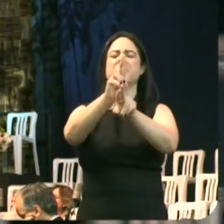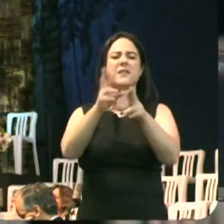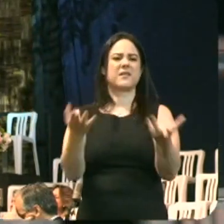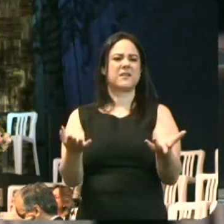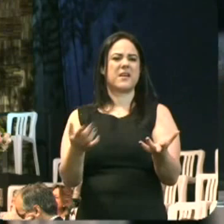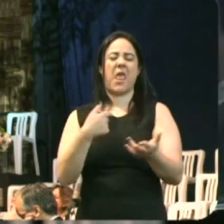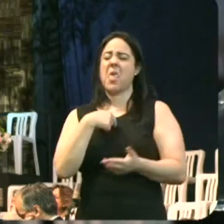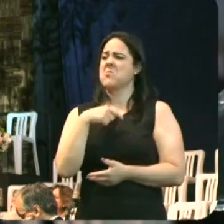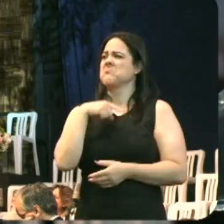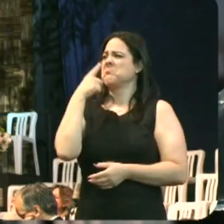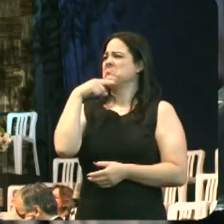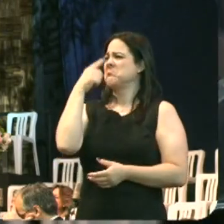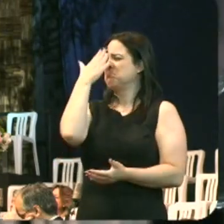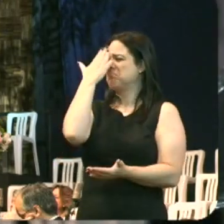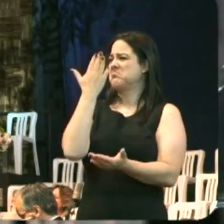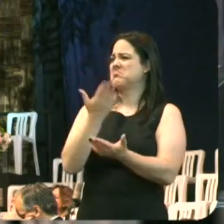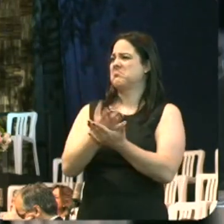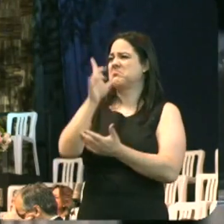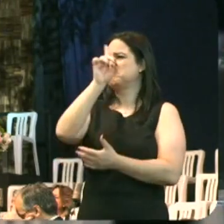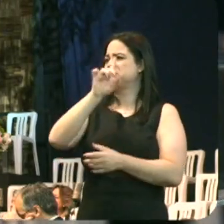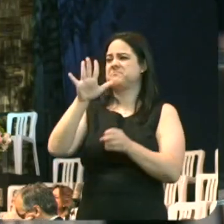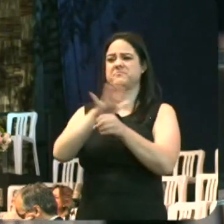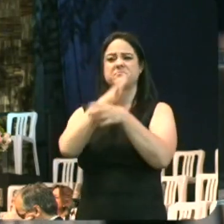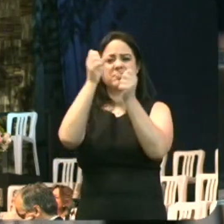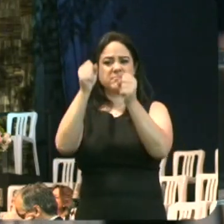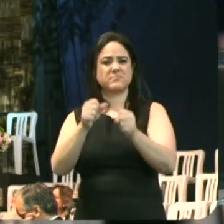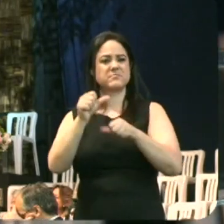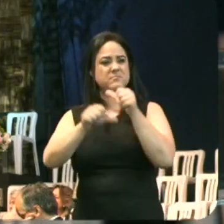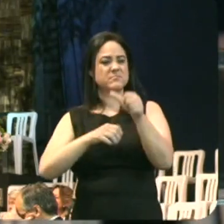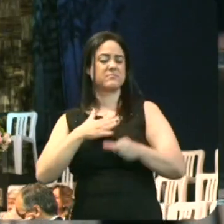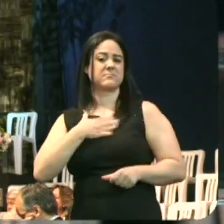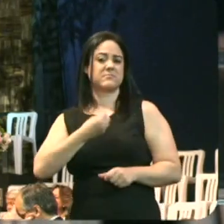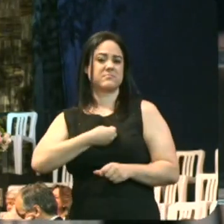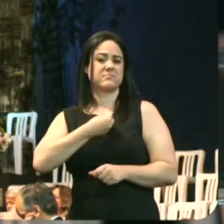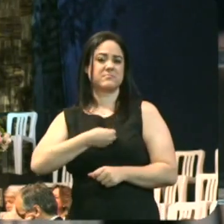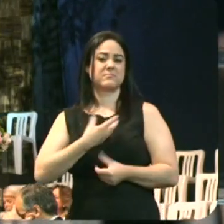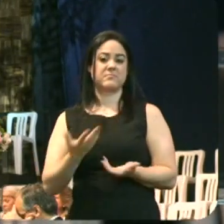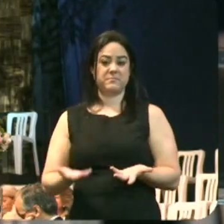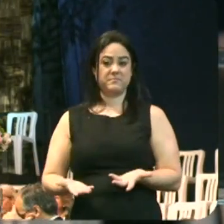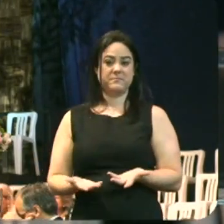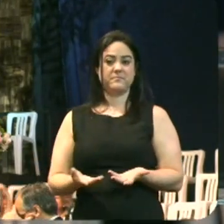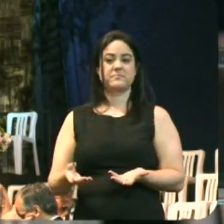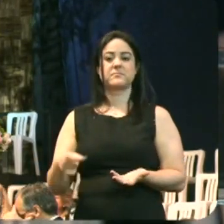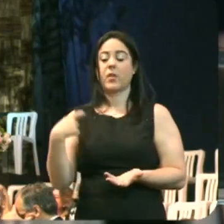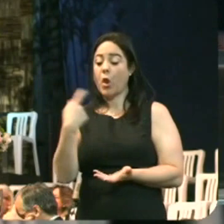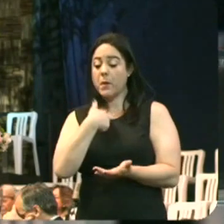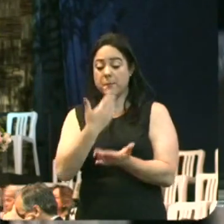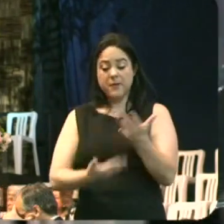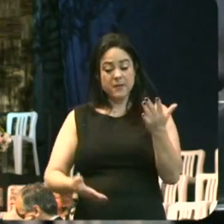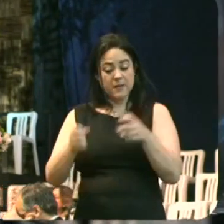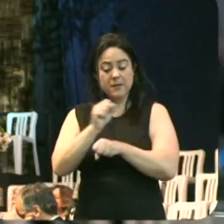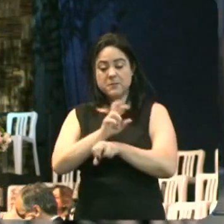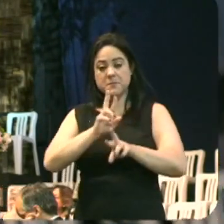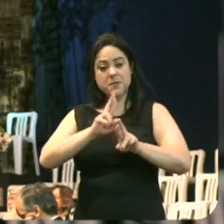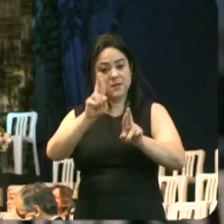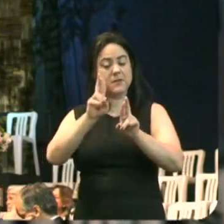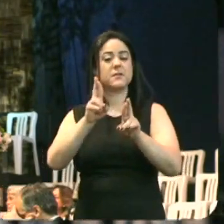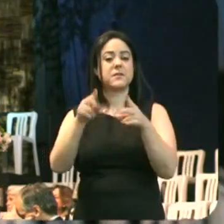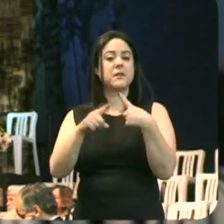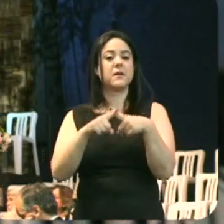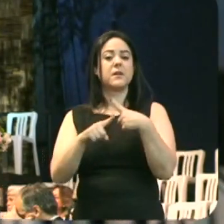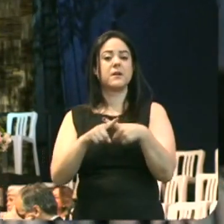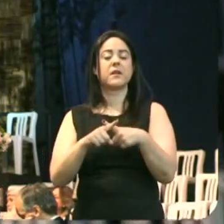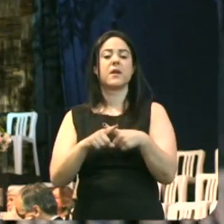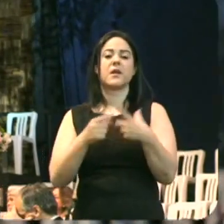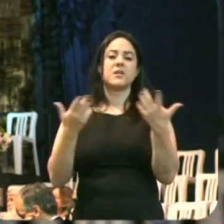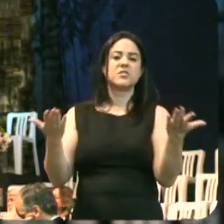sou capaz de crer num Deus todo-poderoso que me transforma. A gente perde a esperança, porque